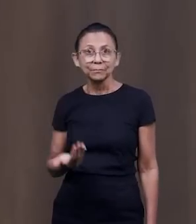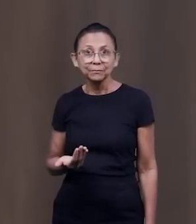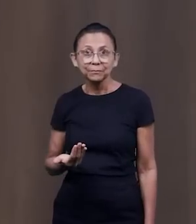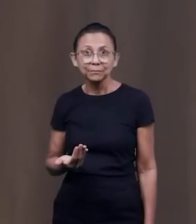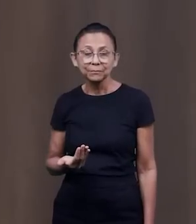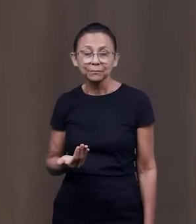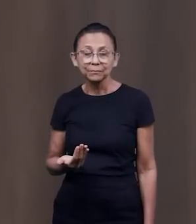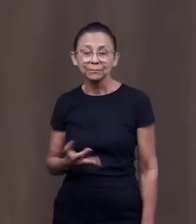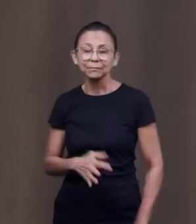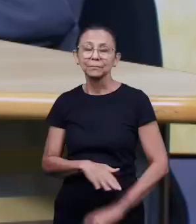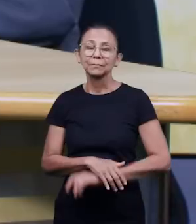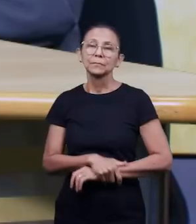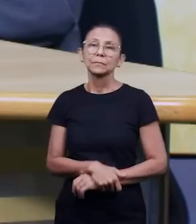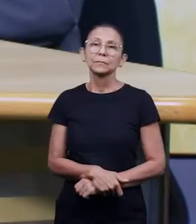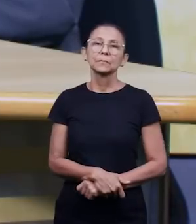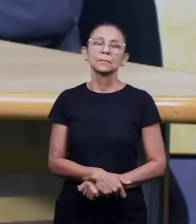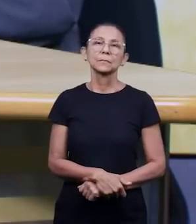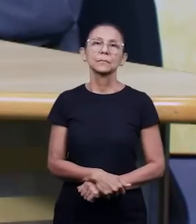Entendeu? Então,